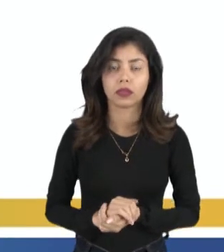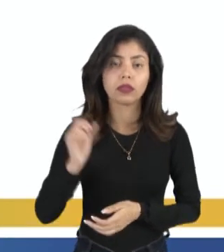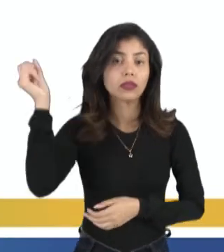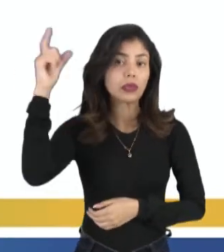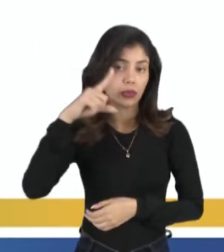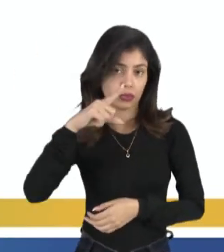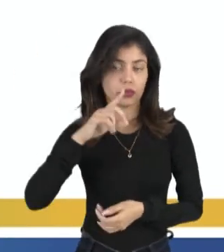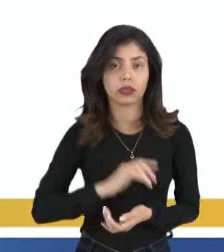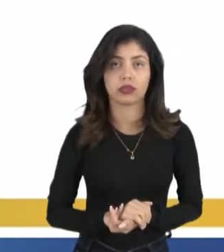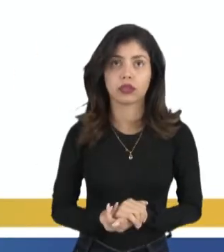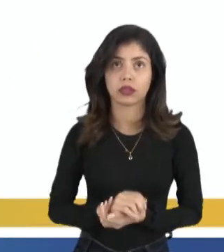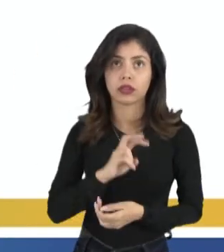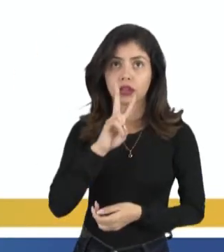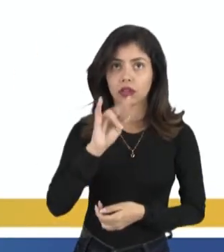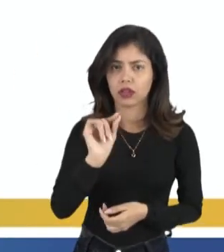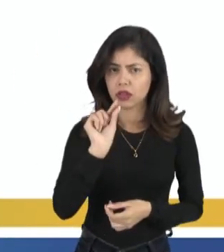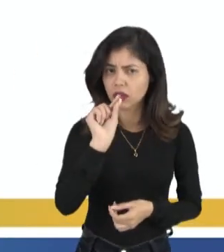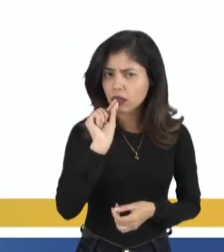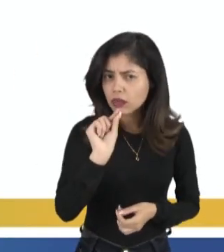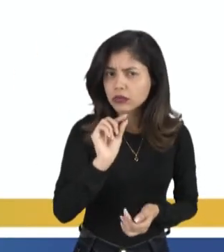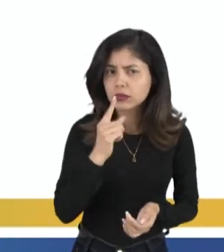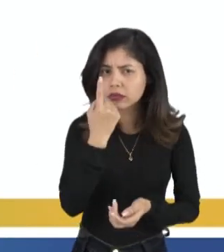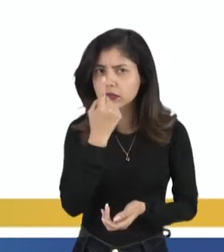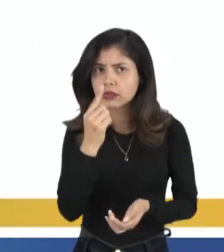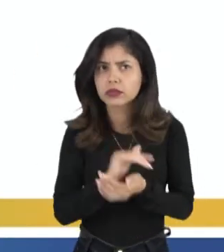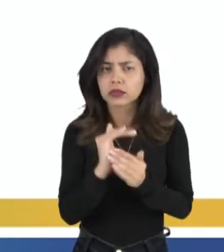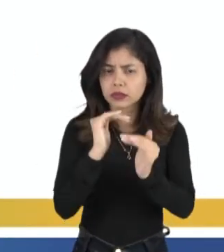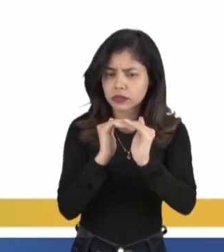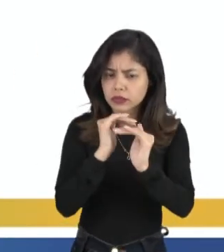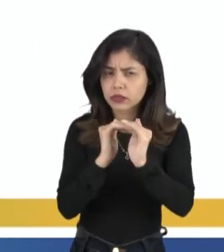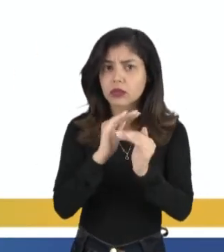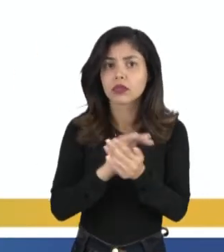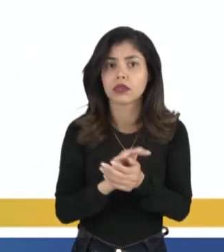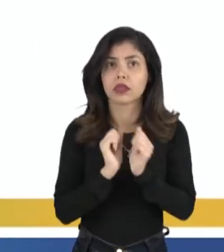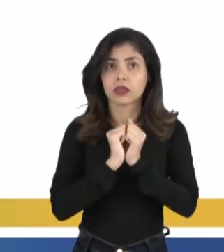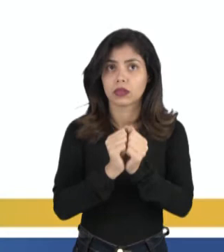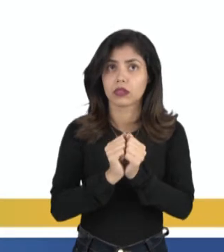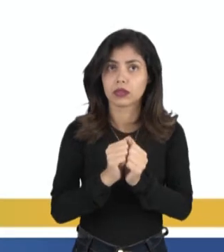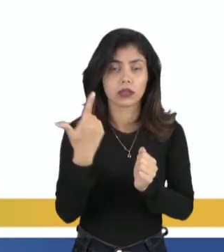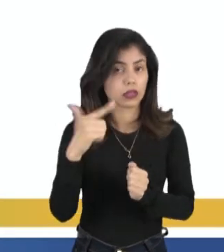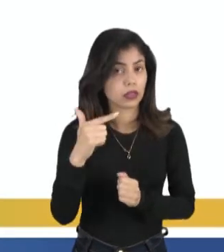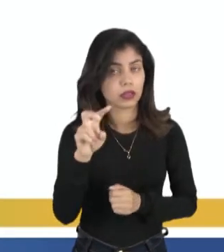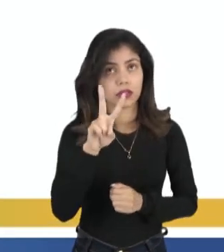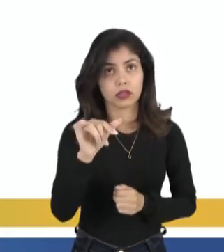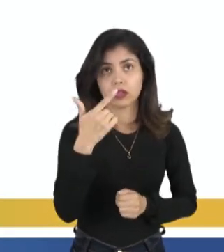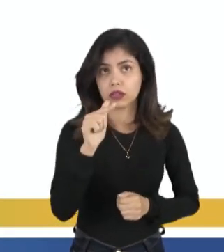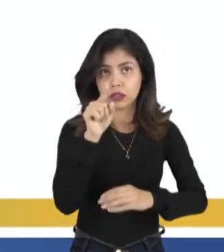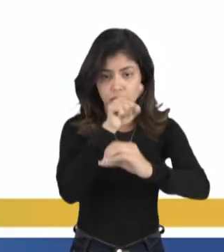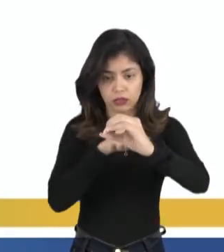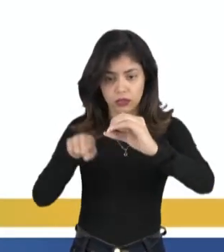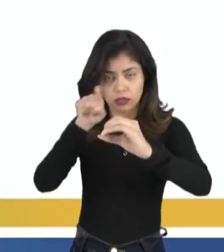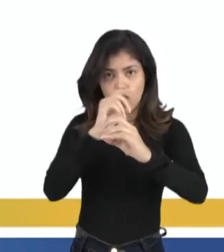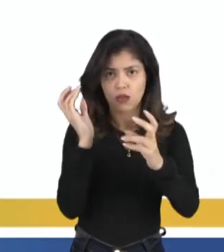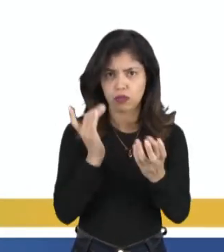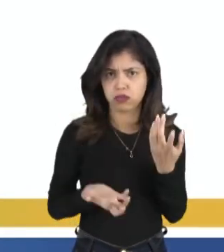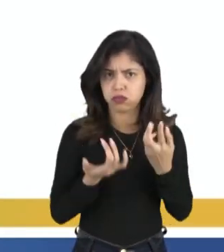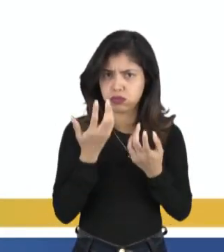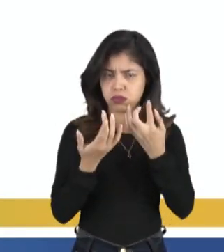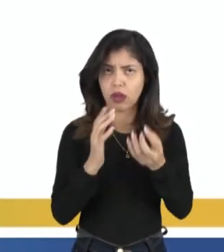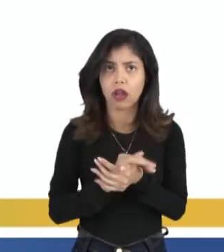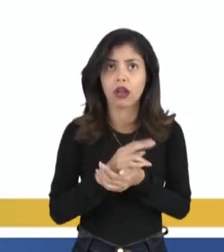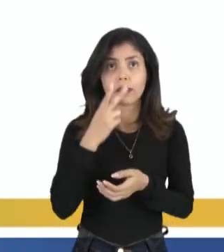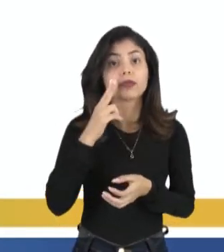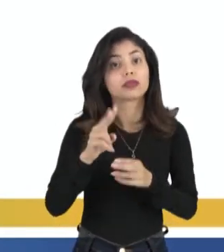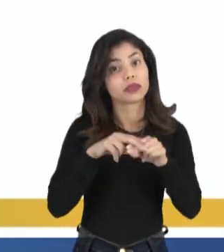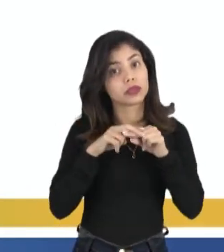do Sol, se tivesse um sobreposto no alinhamento certinho um com o outro, nós não veríamos esse anelzinho de fogo. Ó, por isso nós chamamos de